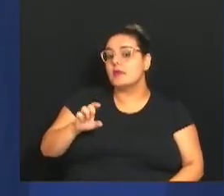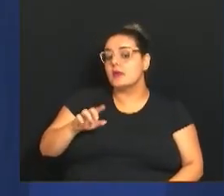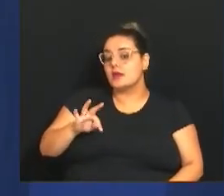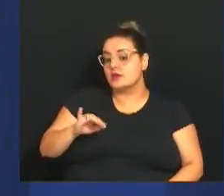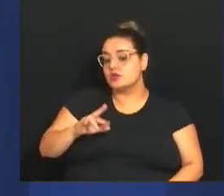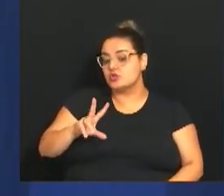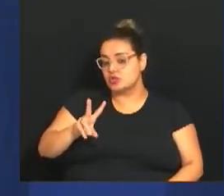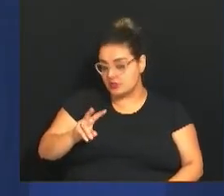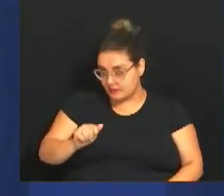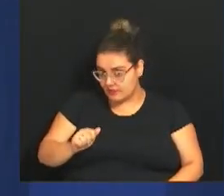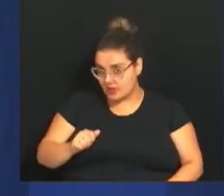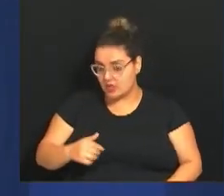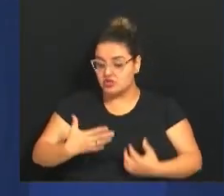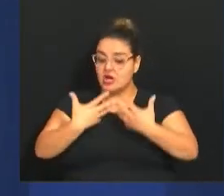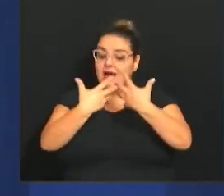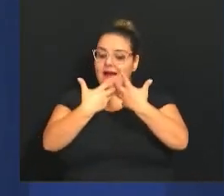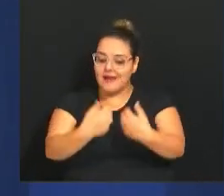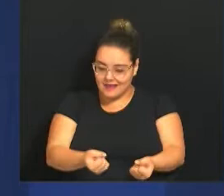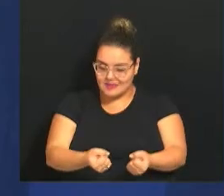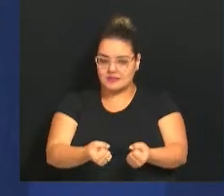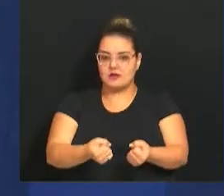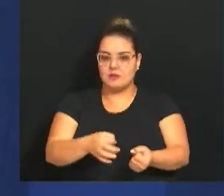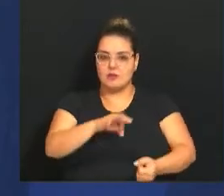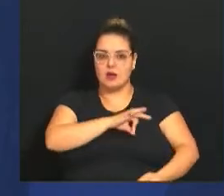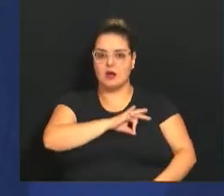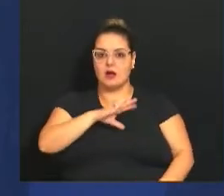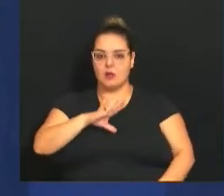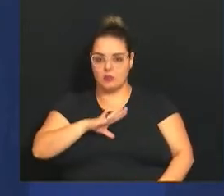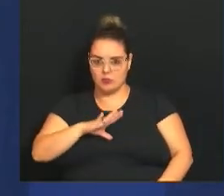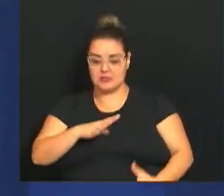já recebe essa medida. Ao invés dela ter que buscar